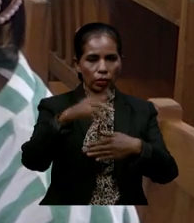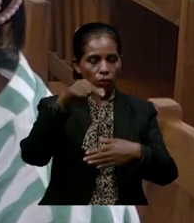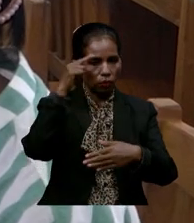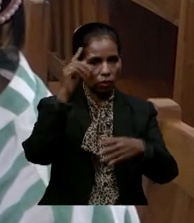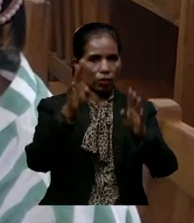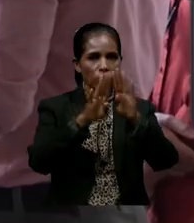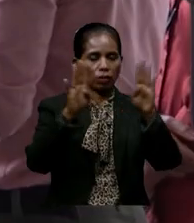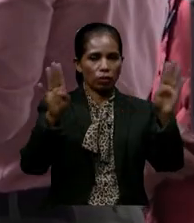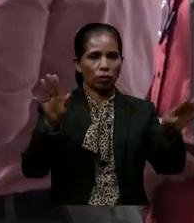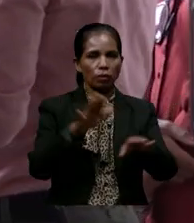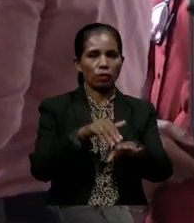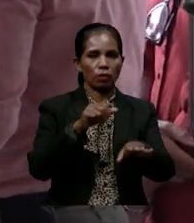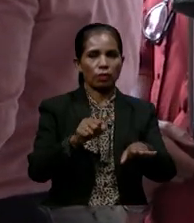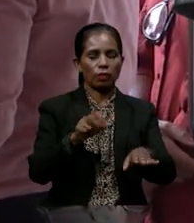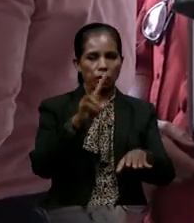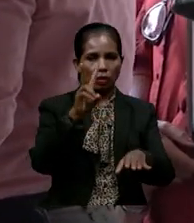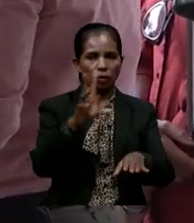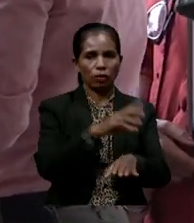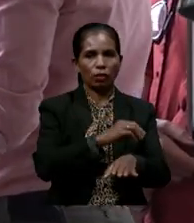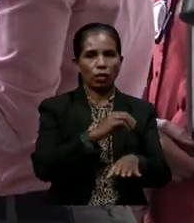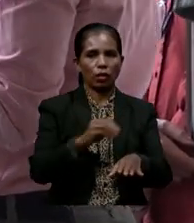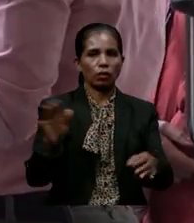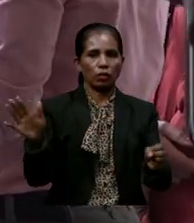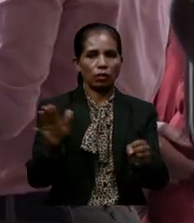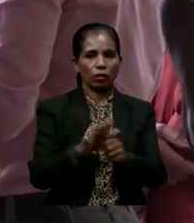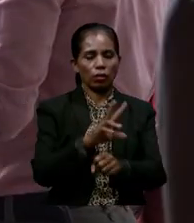loquetan recrutamento fase da rua. Atu